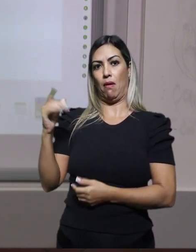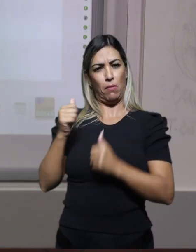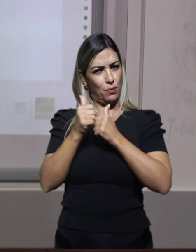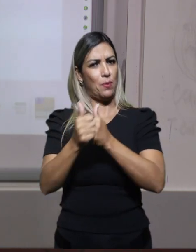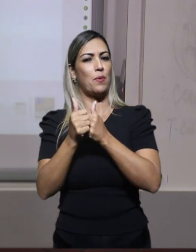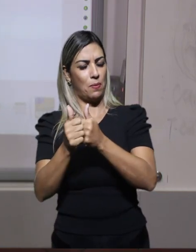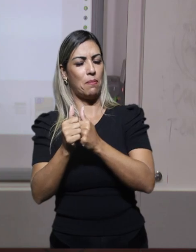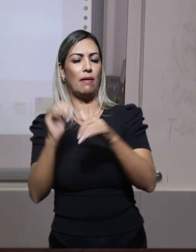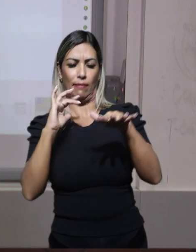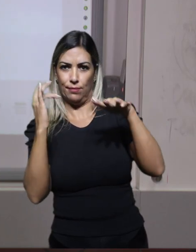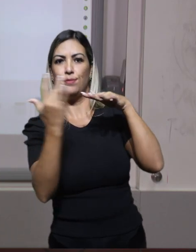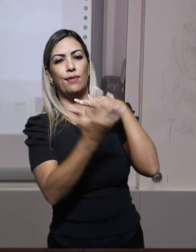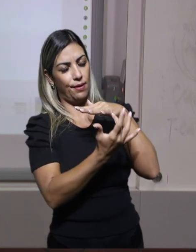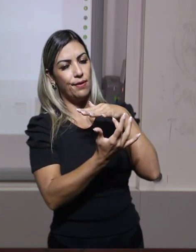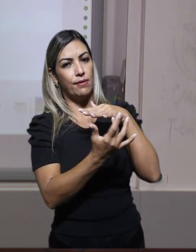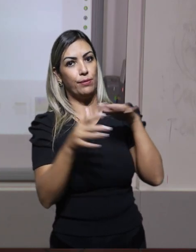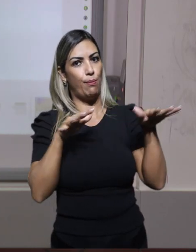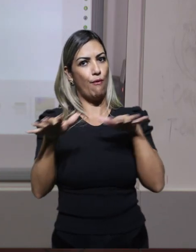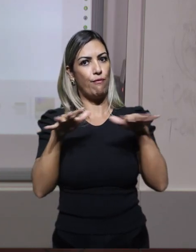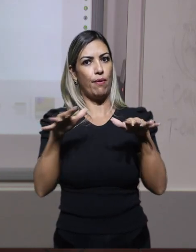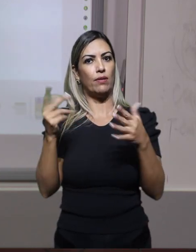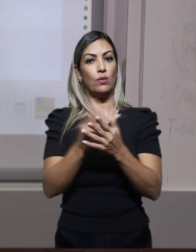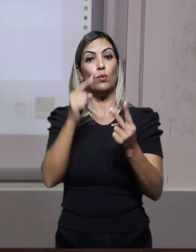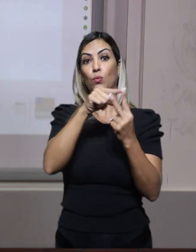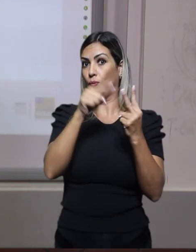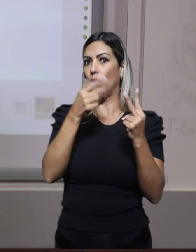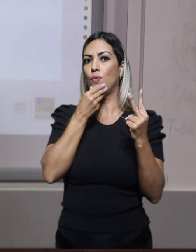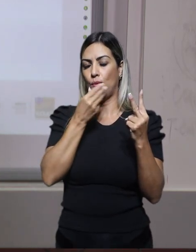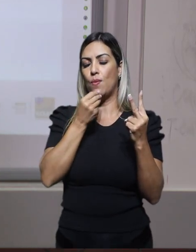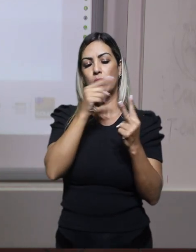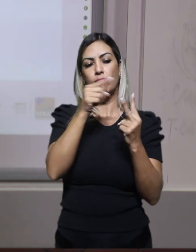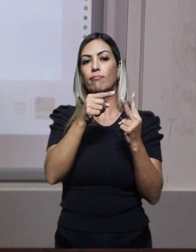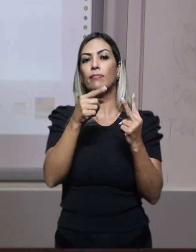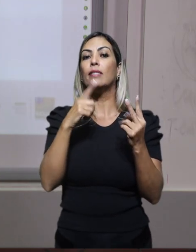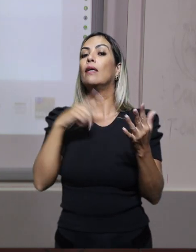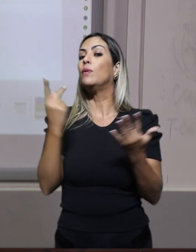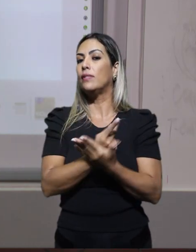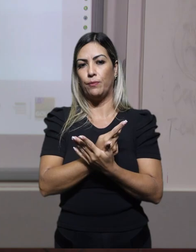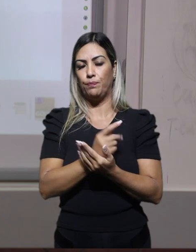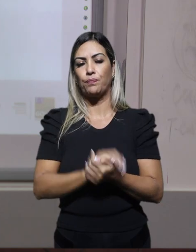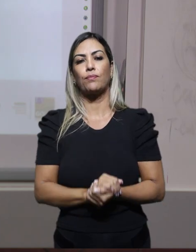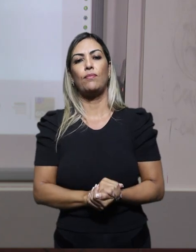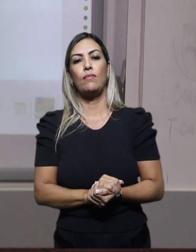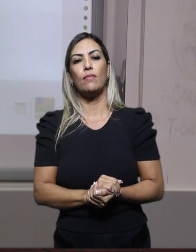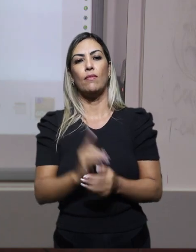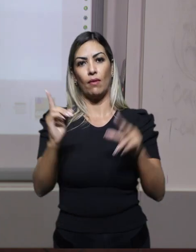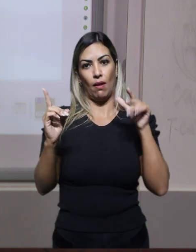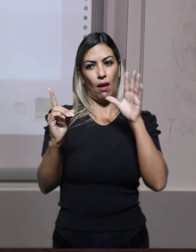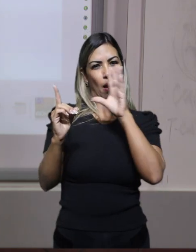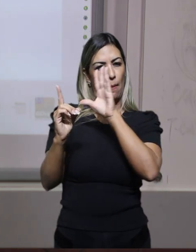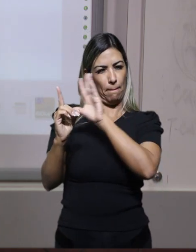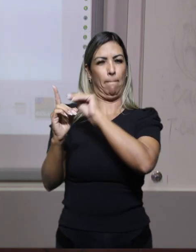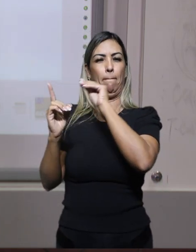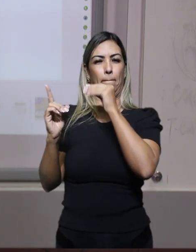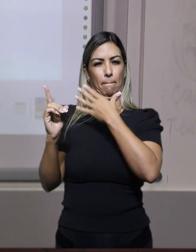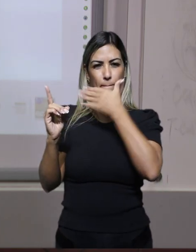acompanhado pelas redes sociais o movimento de 2 participantes que teriam passado a mão